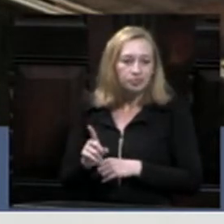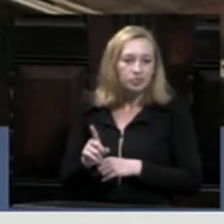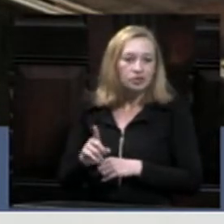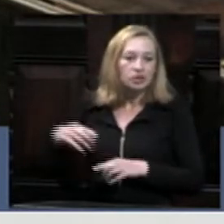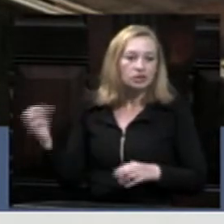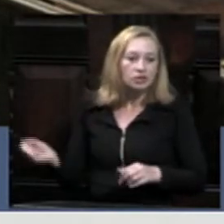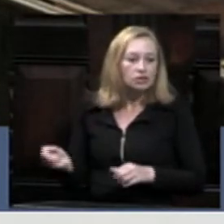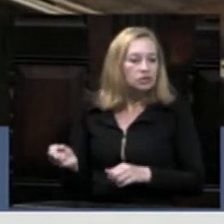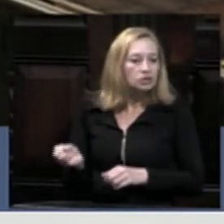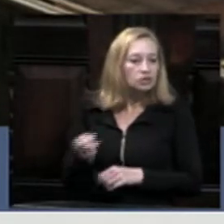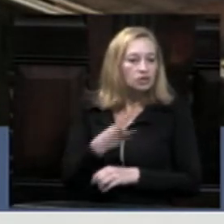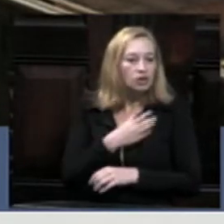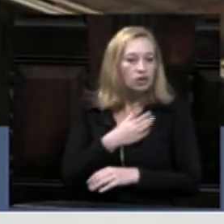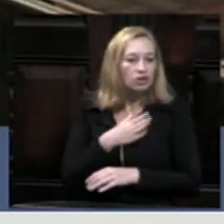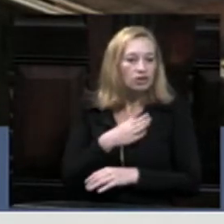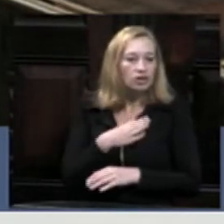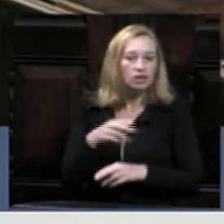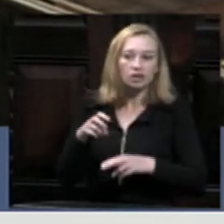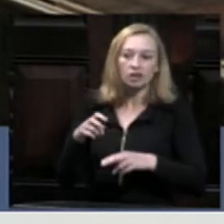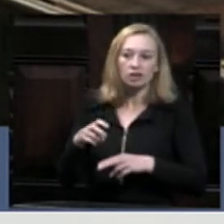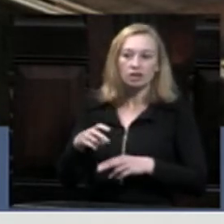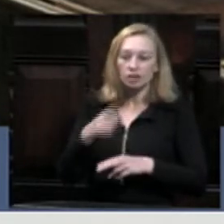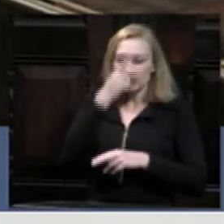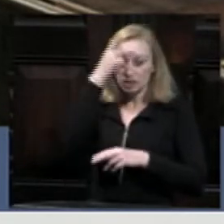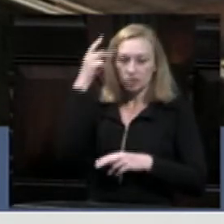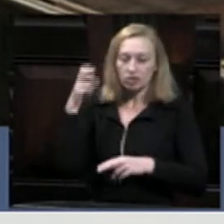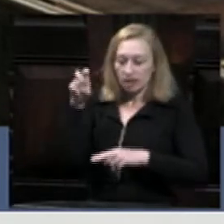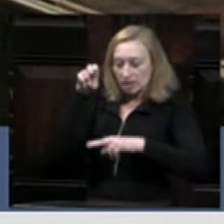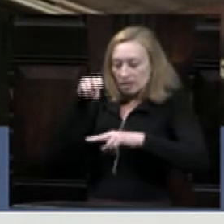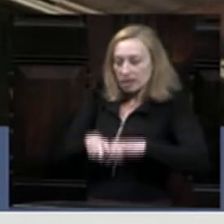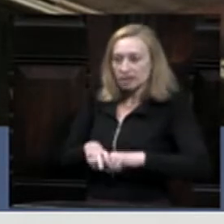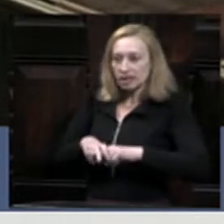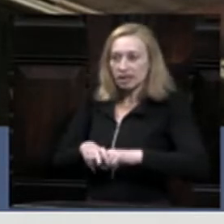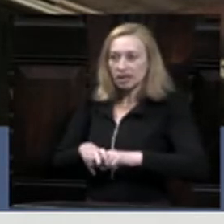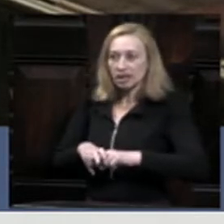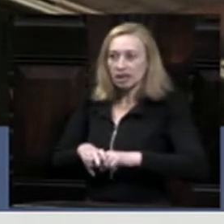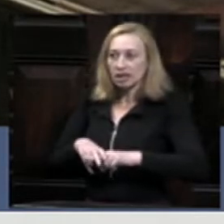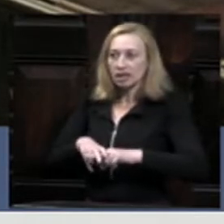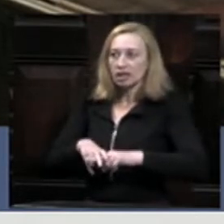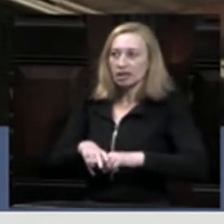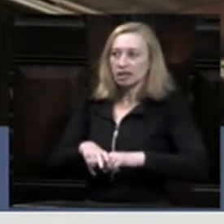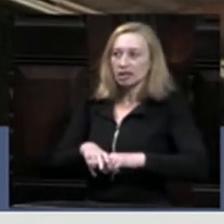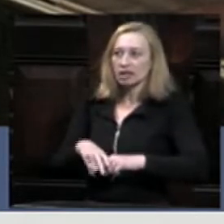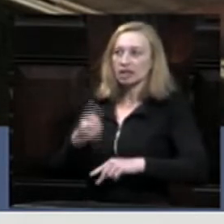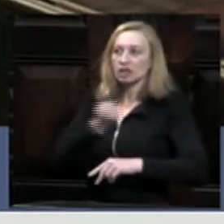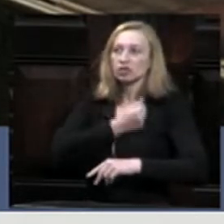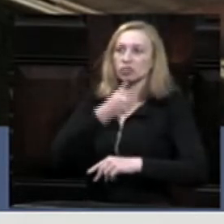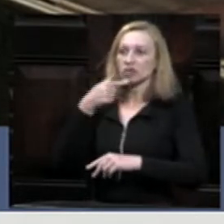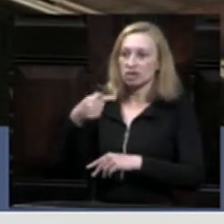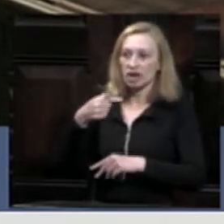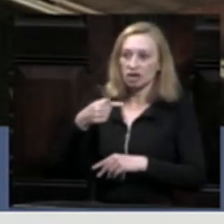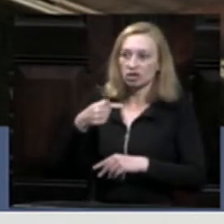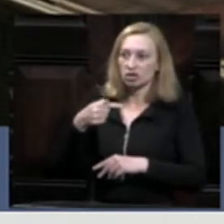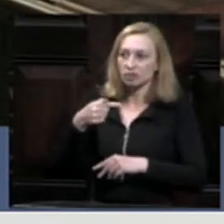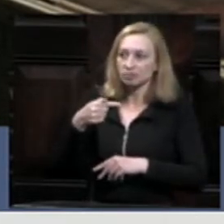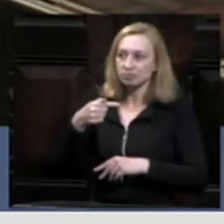da nova ocupante da cadeira de número 7. São